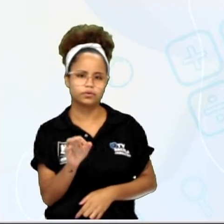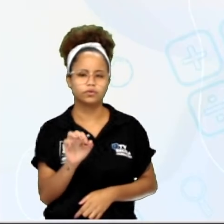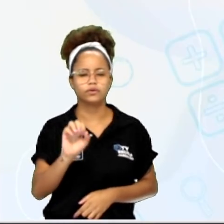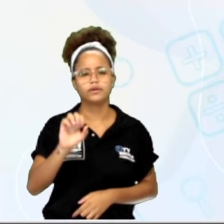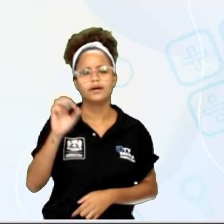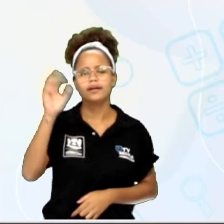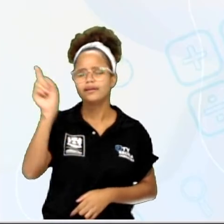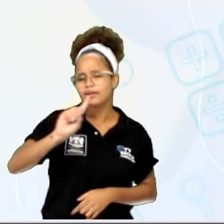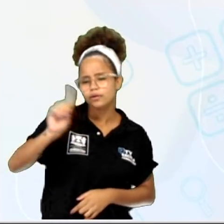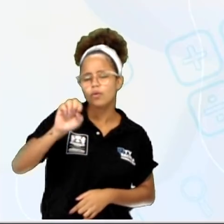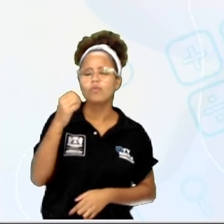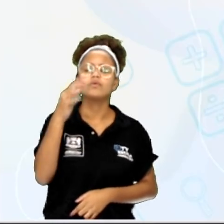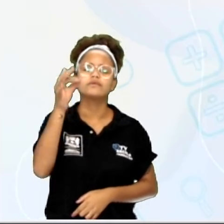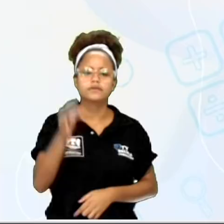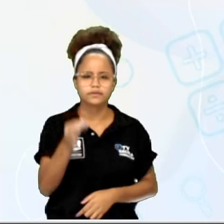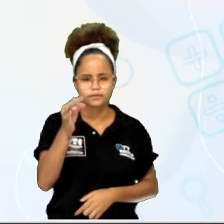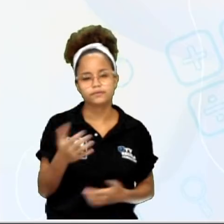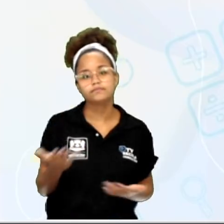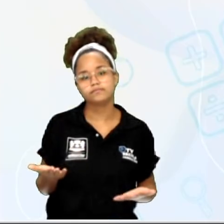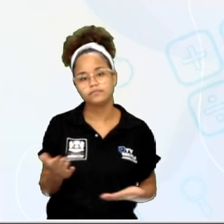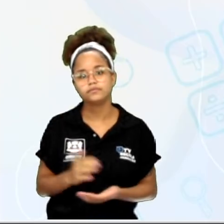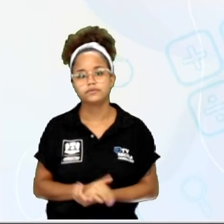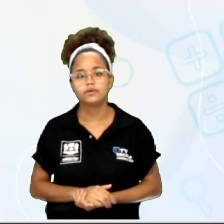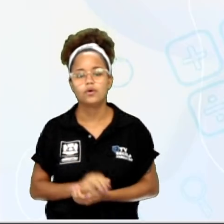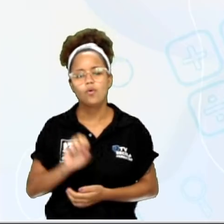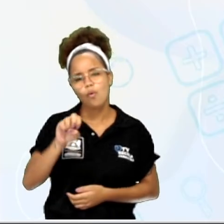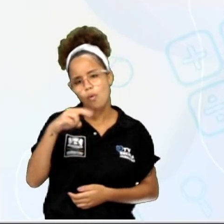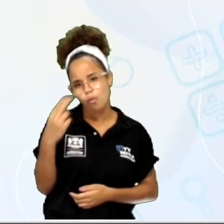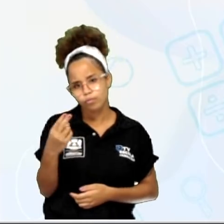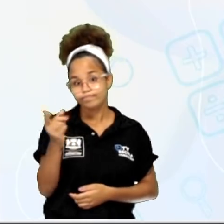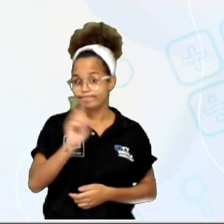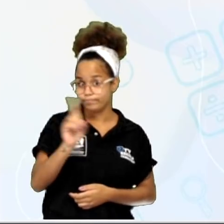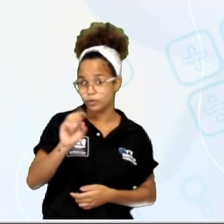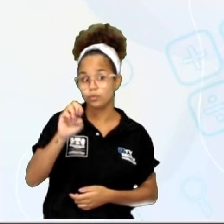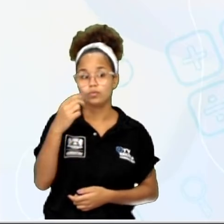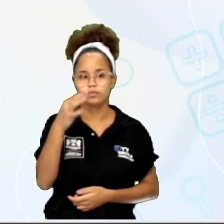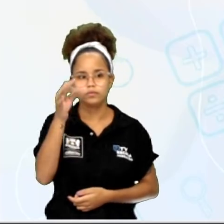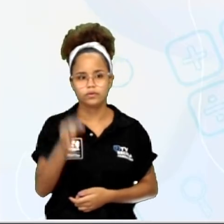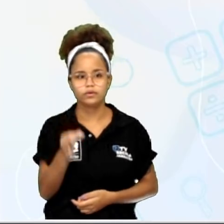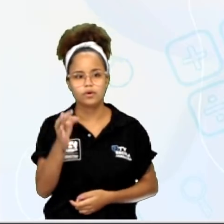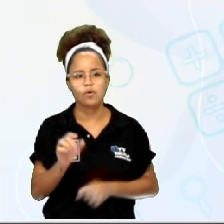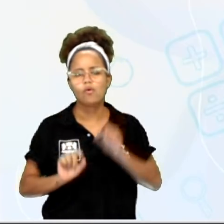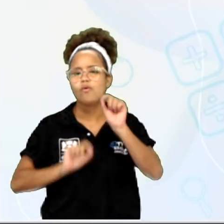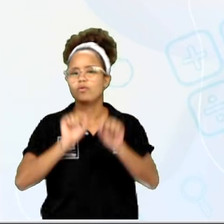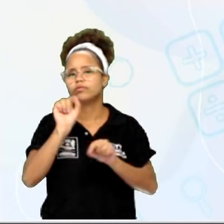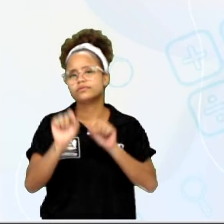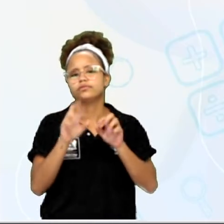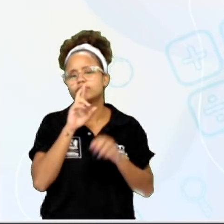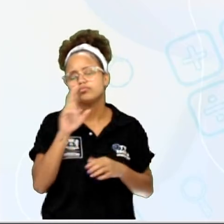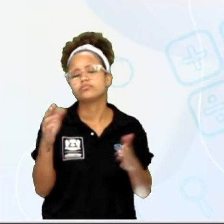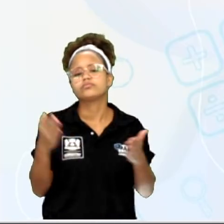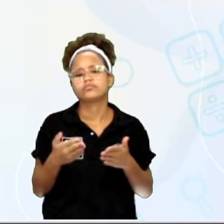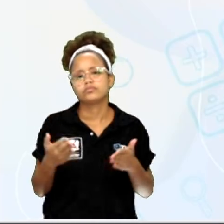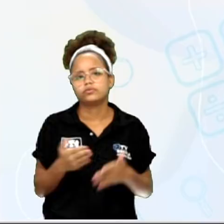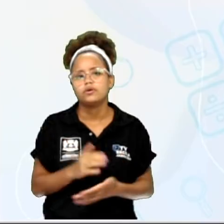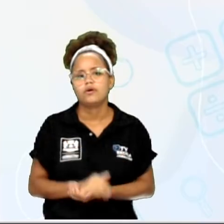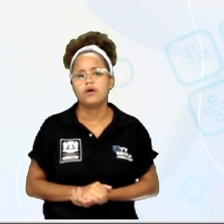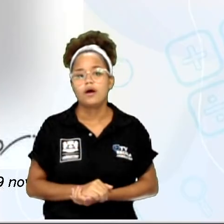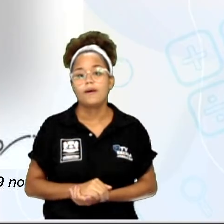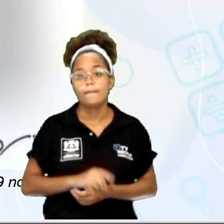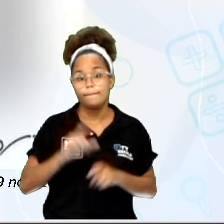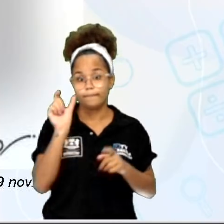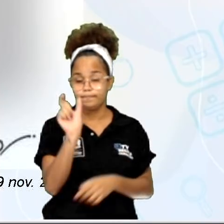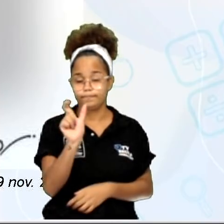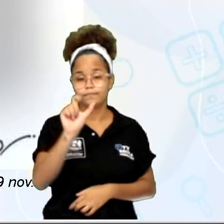ou certeza, né? Ou NDA. Então a gente tem aí sempre ou negação ou certeza. O que vai definir agora a nossa resposta? É essa palavrinha